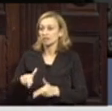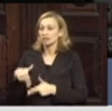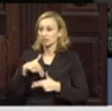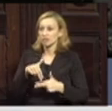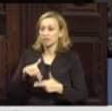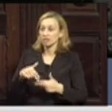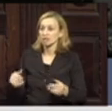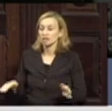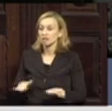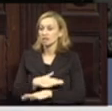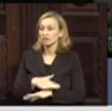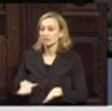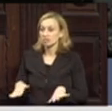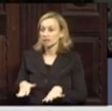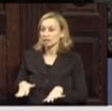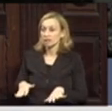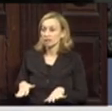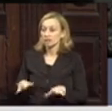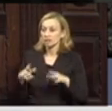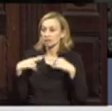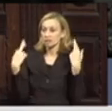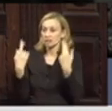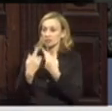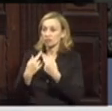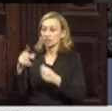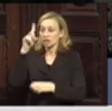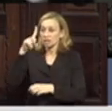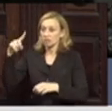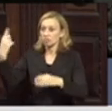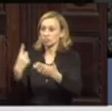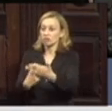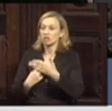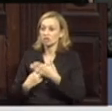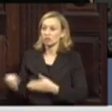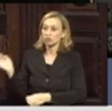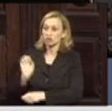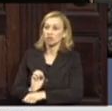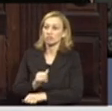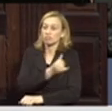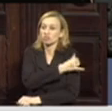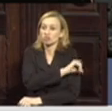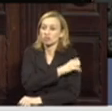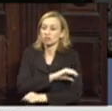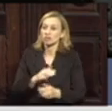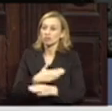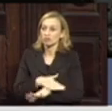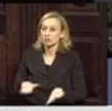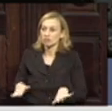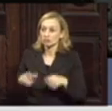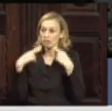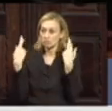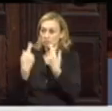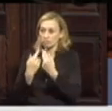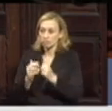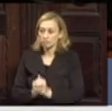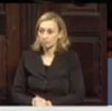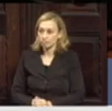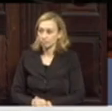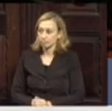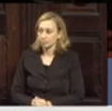muito clara, o pouco compromisso das autoridades federais e estaduais com o povo do Estado do Rio de Janeiro. Muito